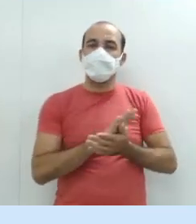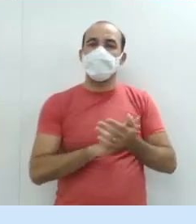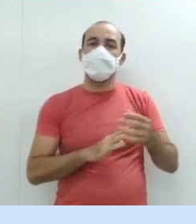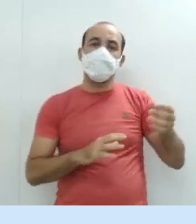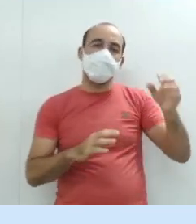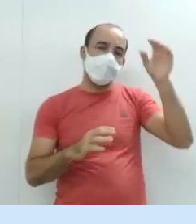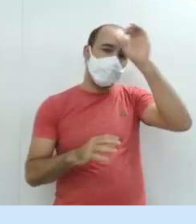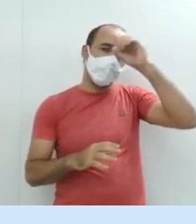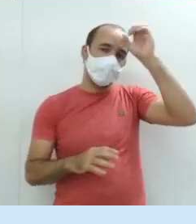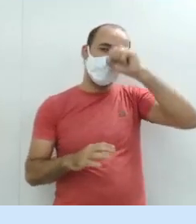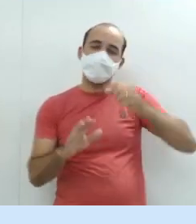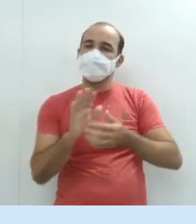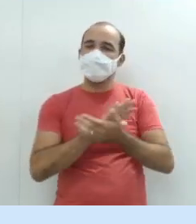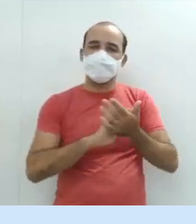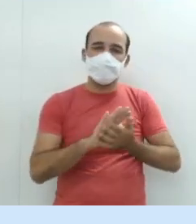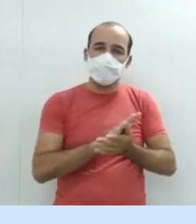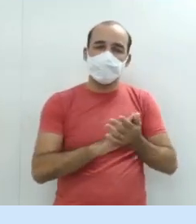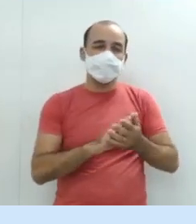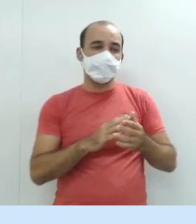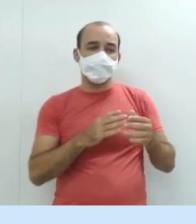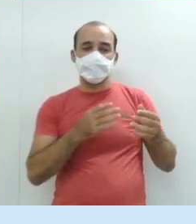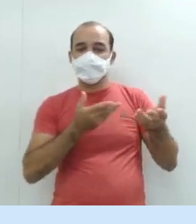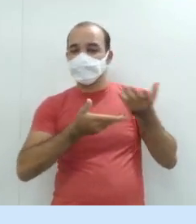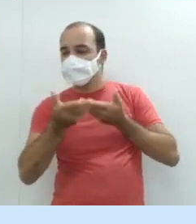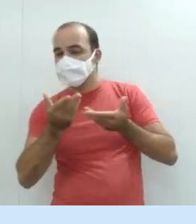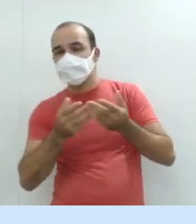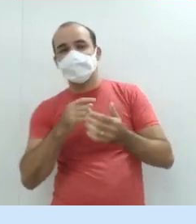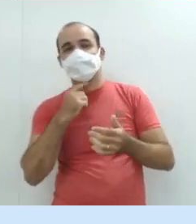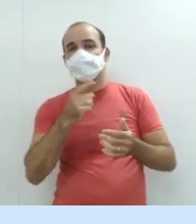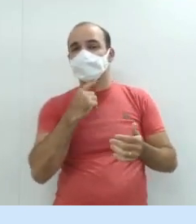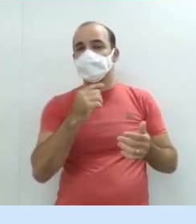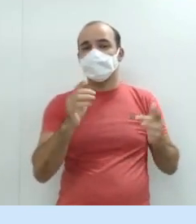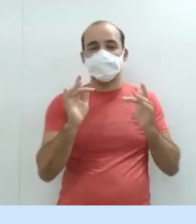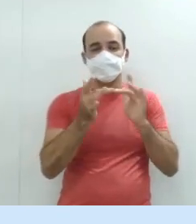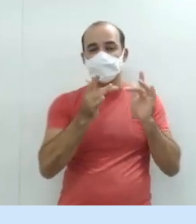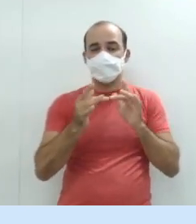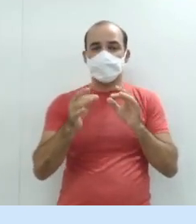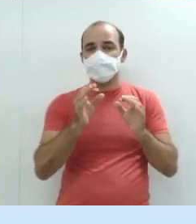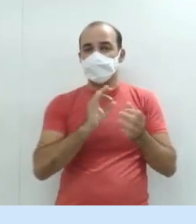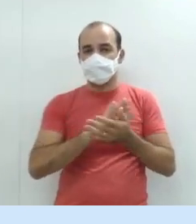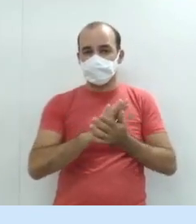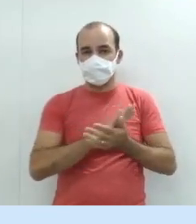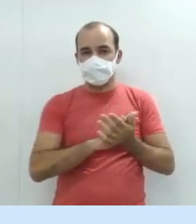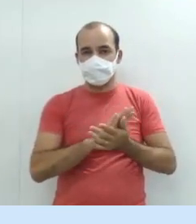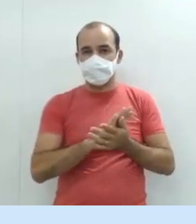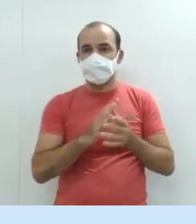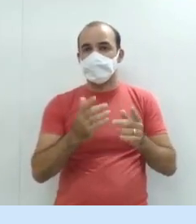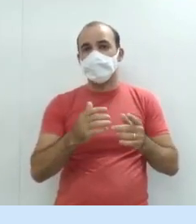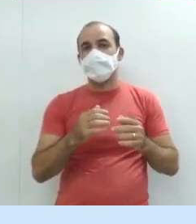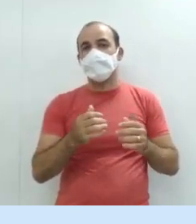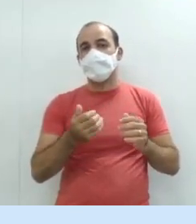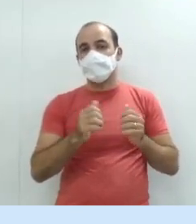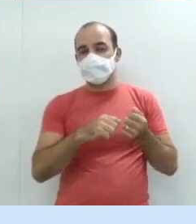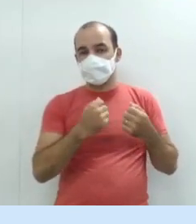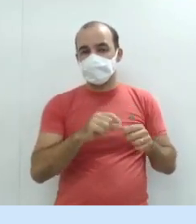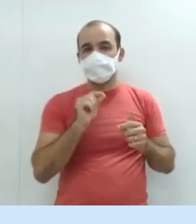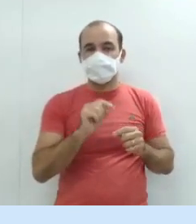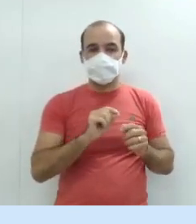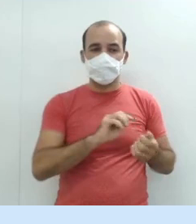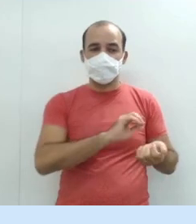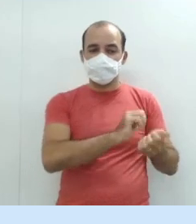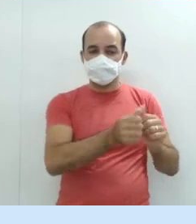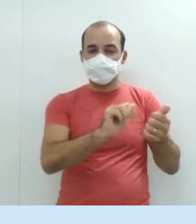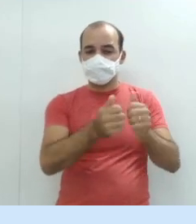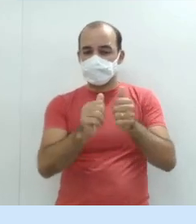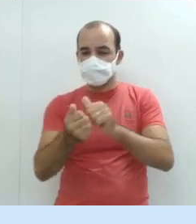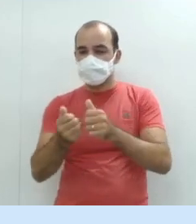suas crenças, que as tradições, etc., moldem a sua vida para que ele possa viver dentro da sociedade, então